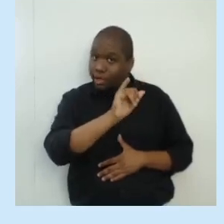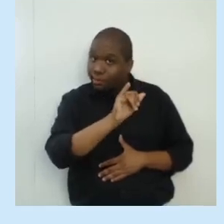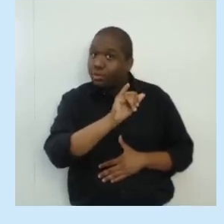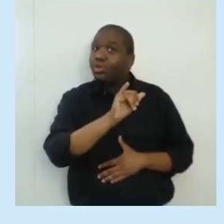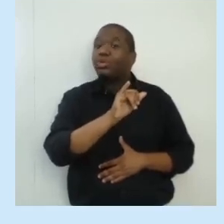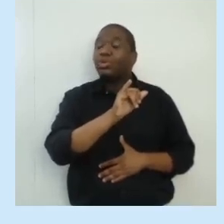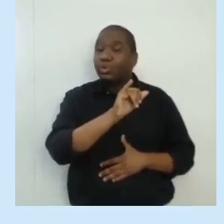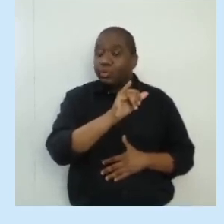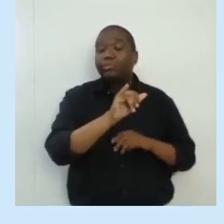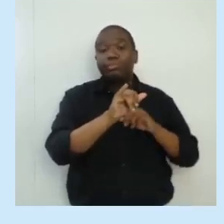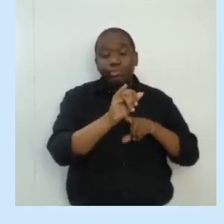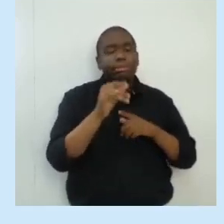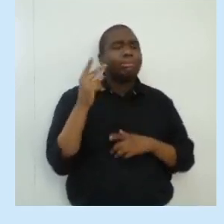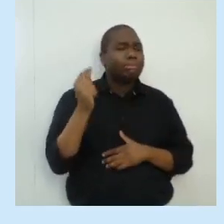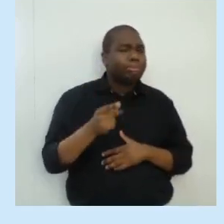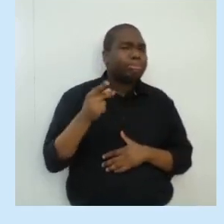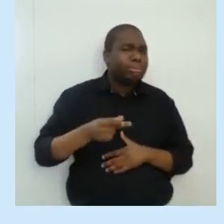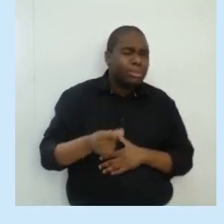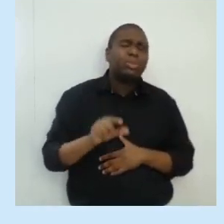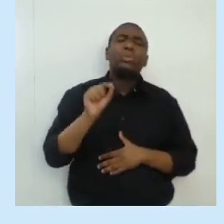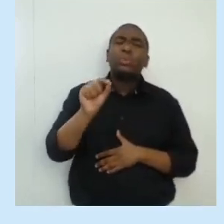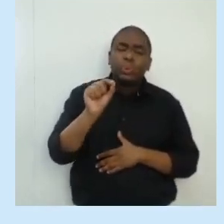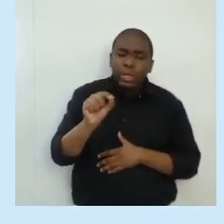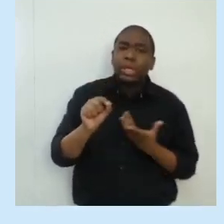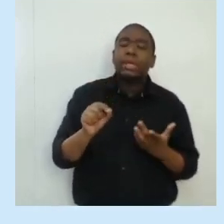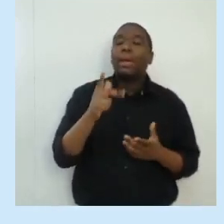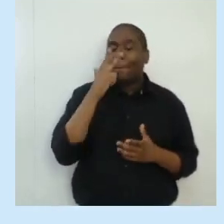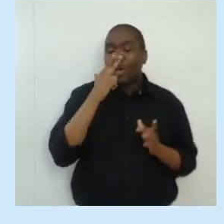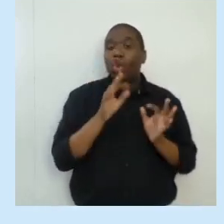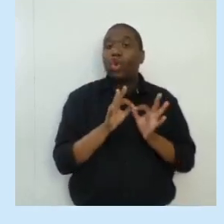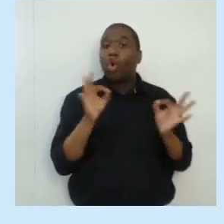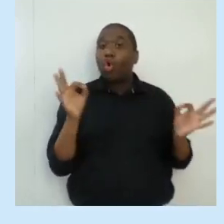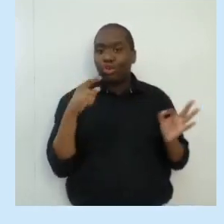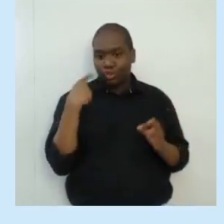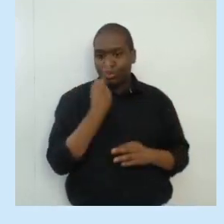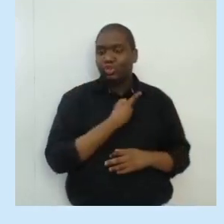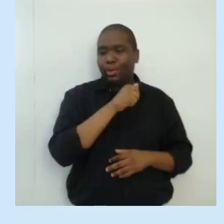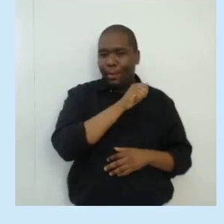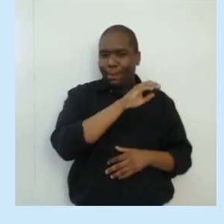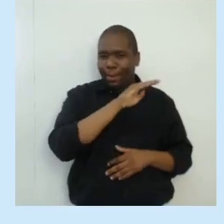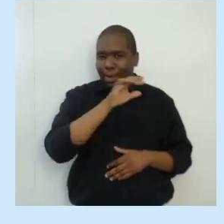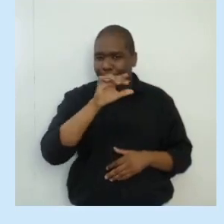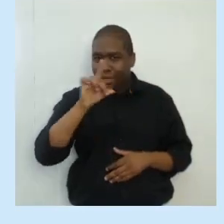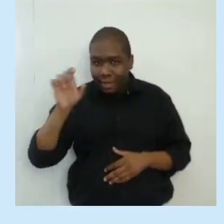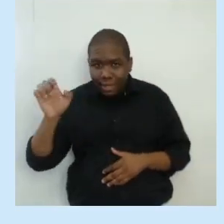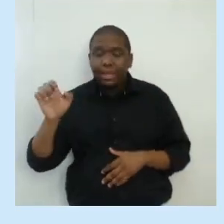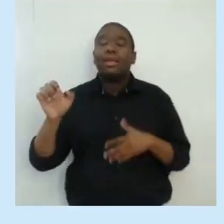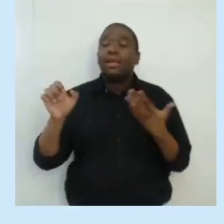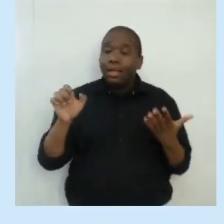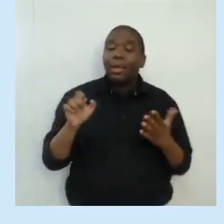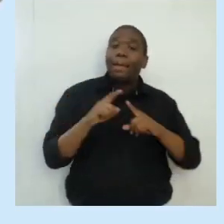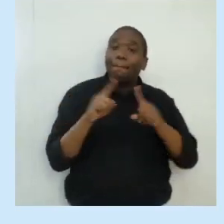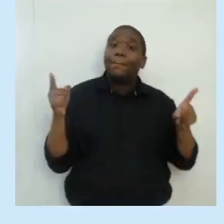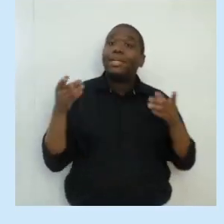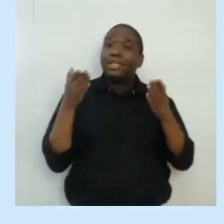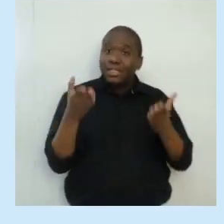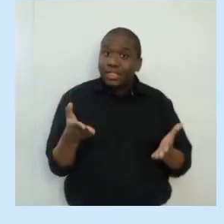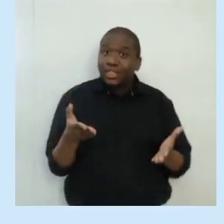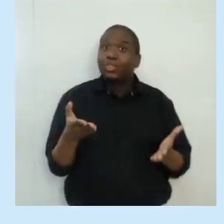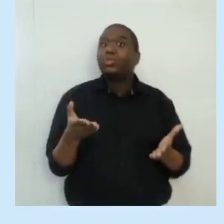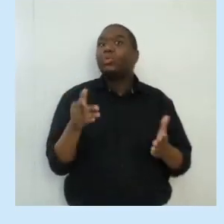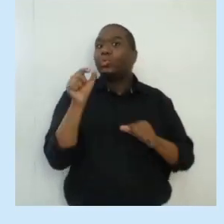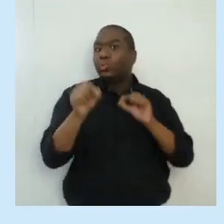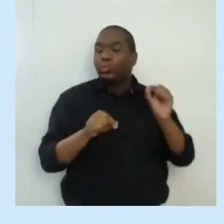por muito tempo, ficaram longe do nosso alfabeto. Mas isso tudo deixou de ser